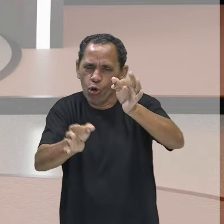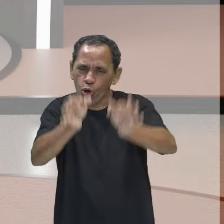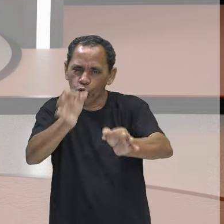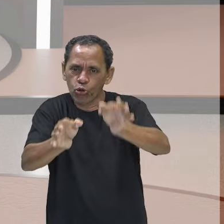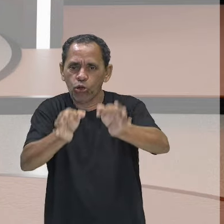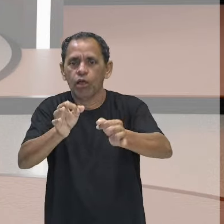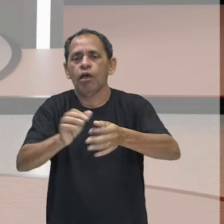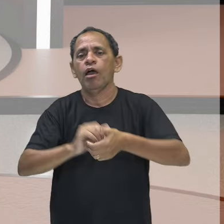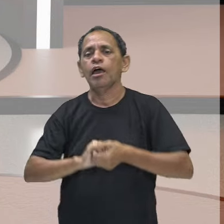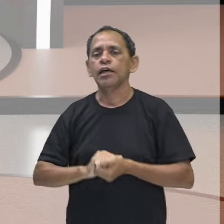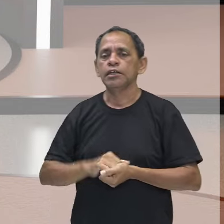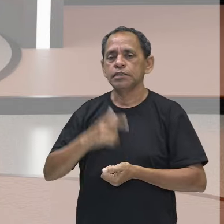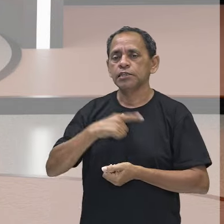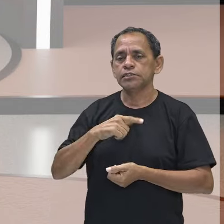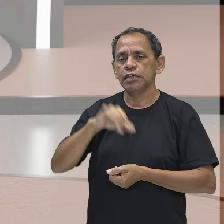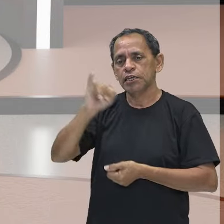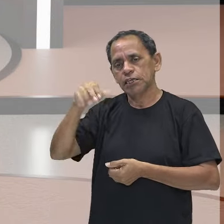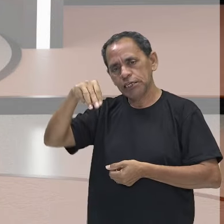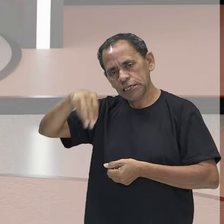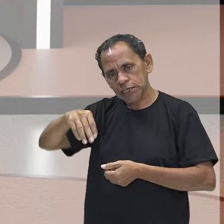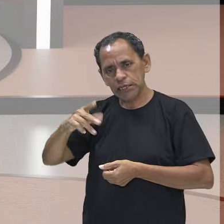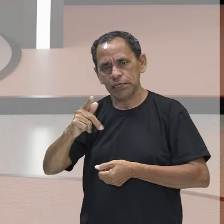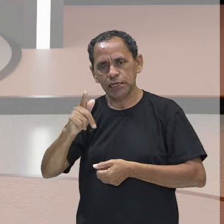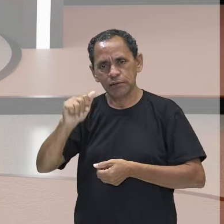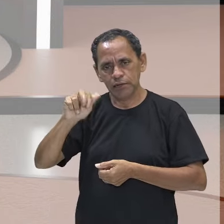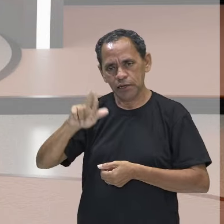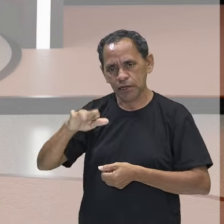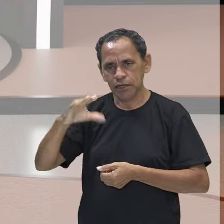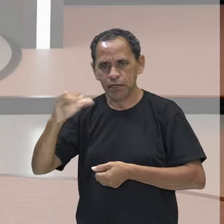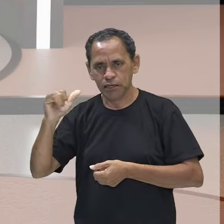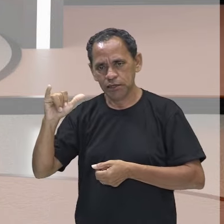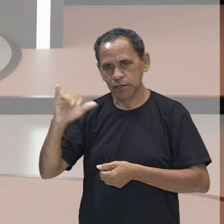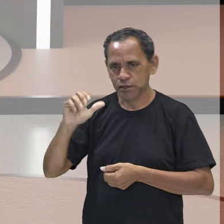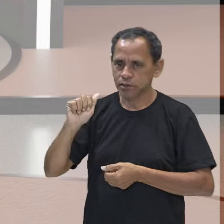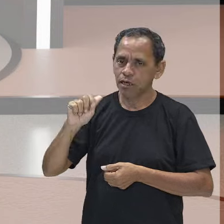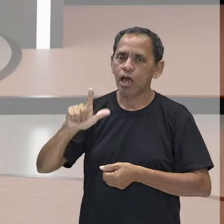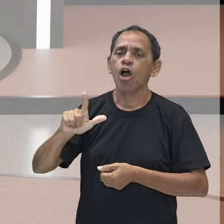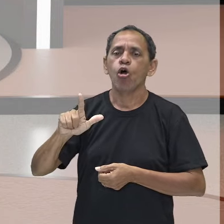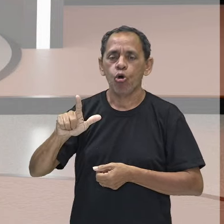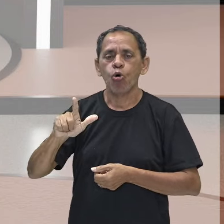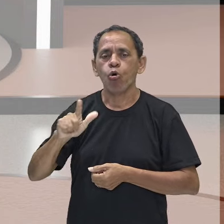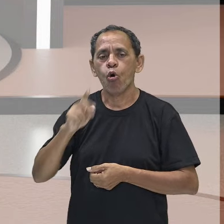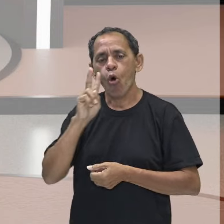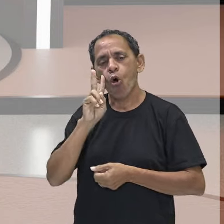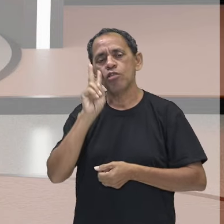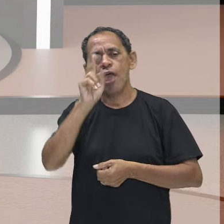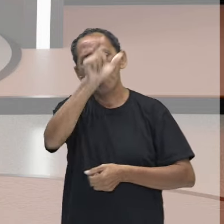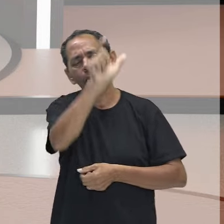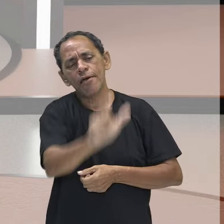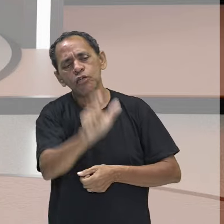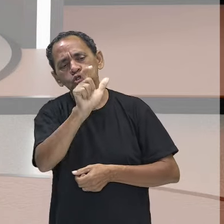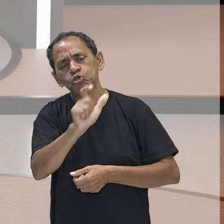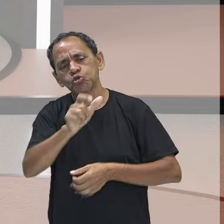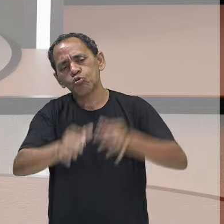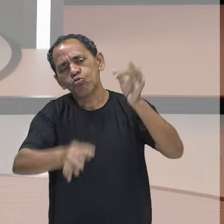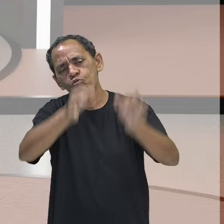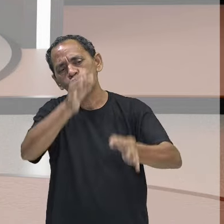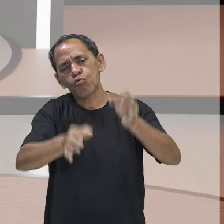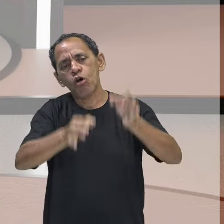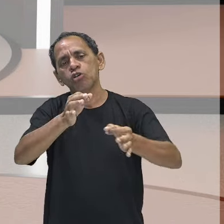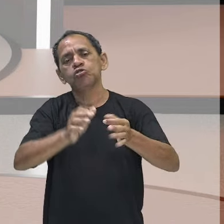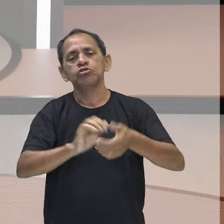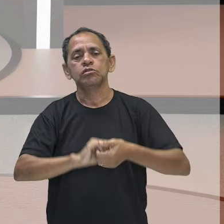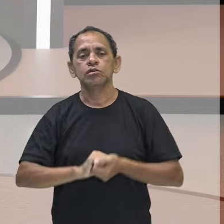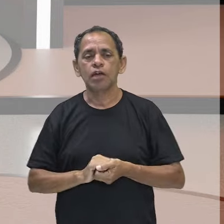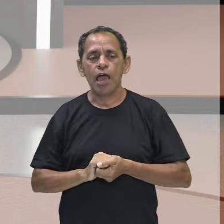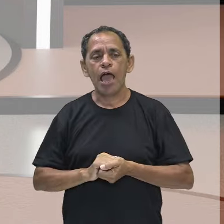justamente significa que ela não deve olhar para a pessoa, julgar a aparência, e sim julgar com justiça, tá, gente?